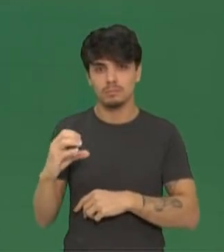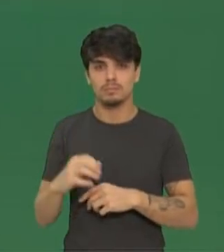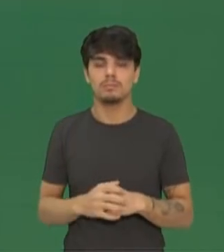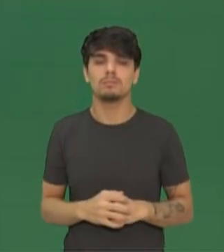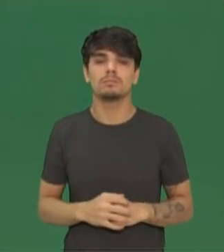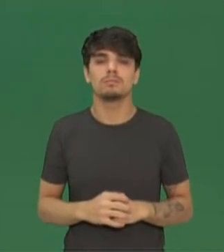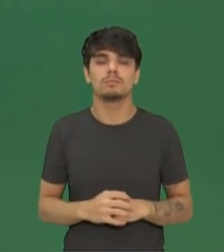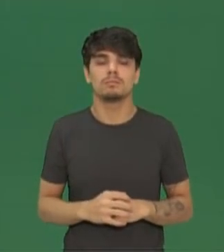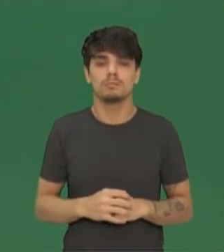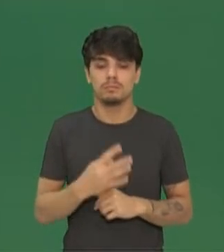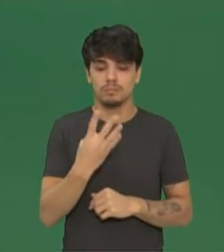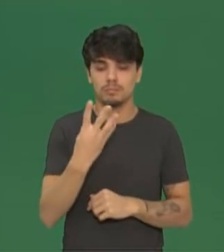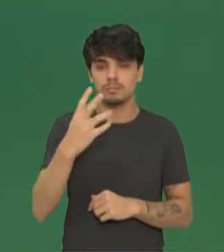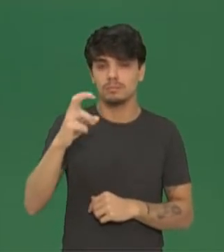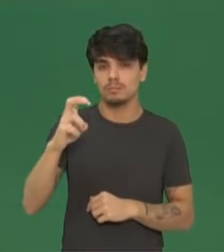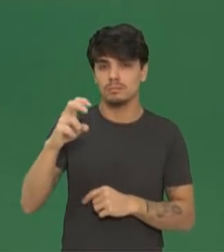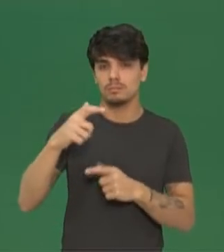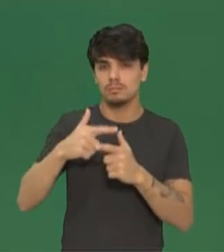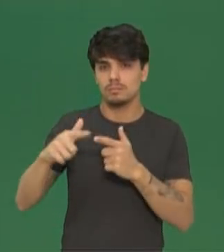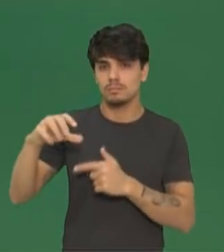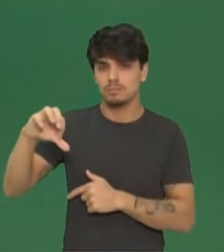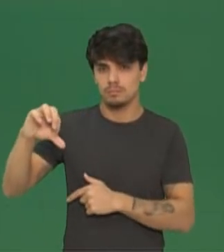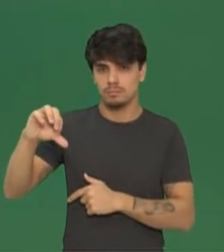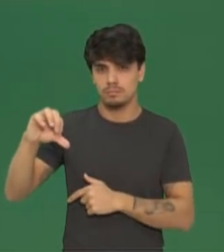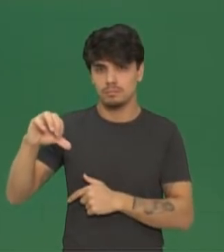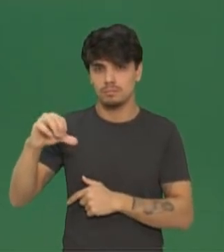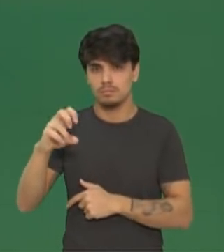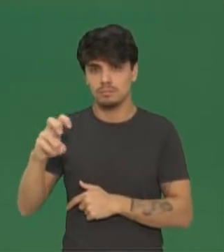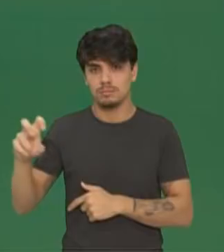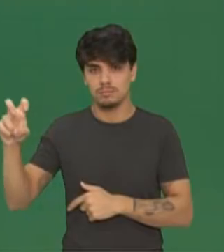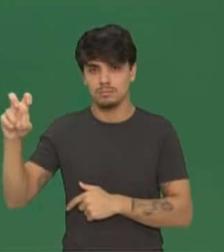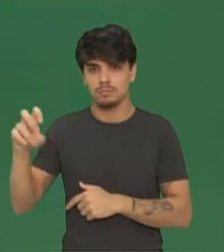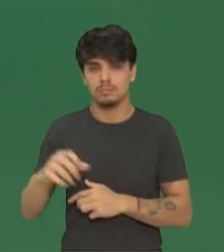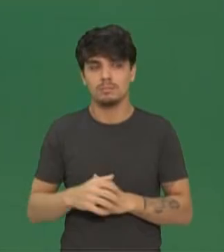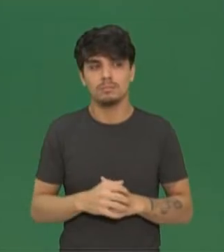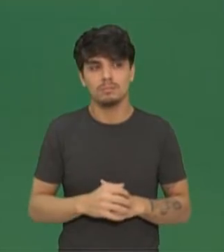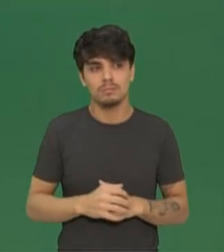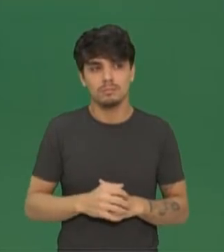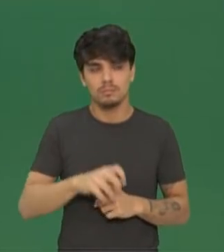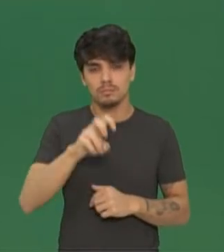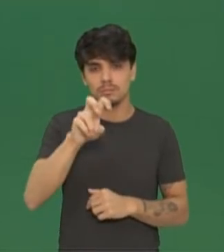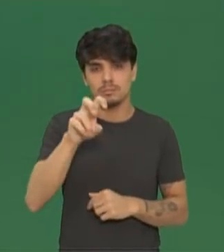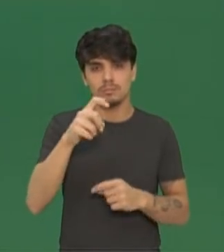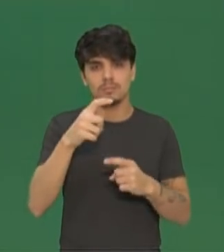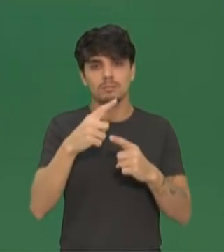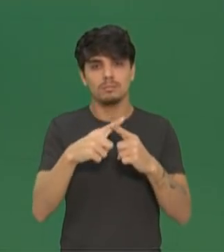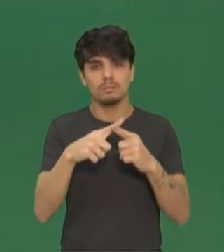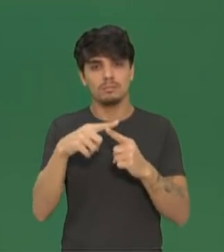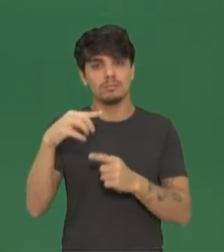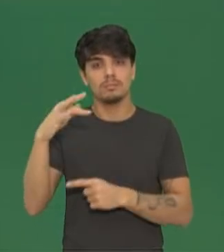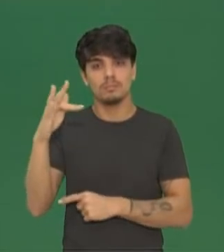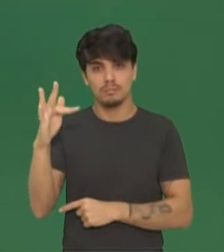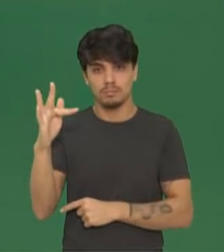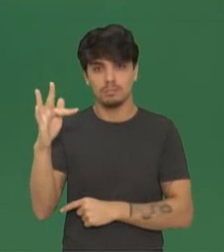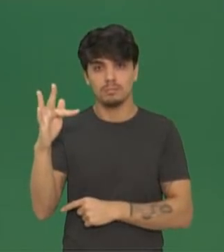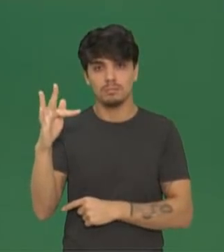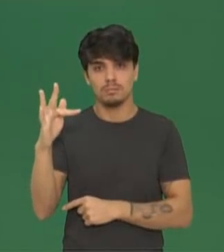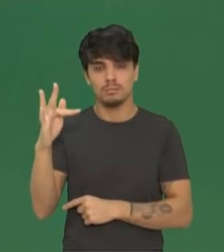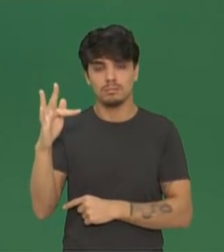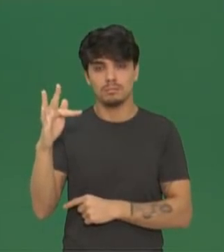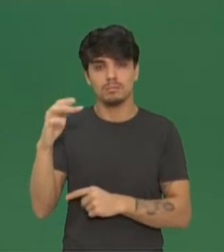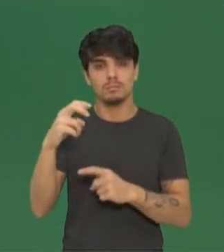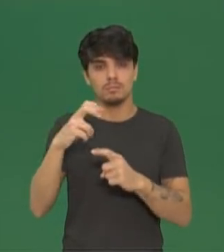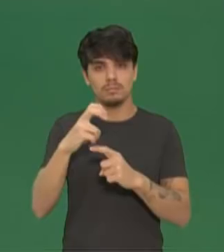45 divididos por 9, quanto que dá? Dá 5. 5 vezes o F